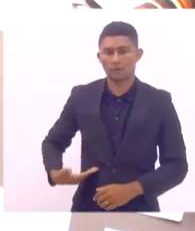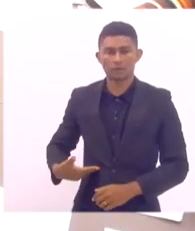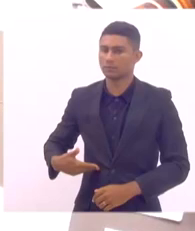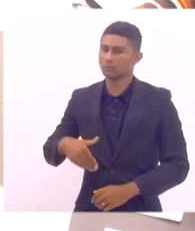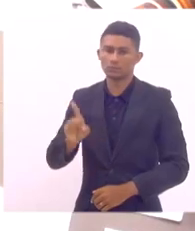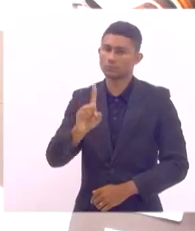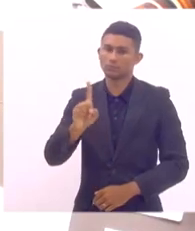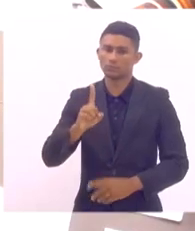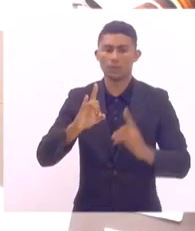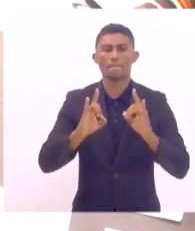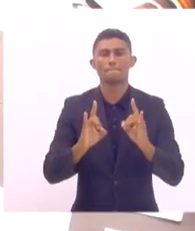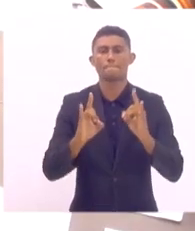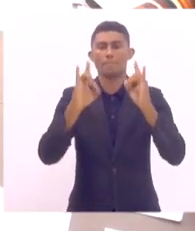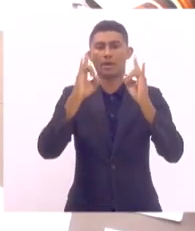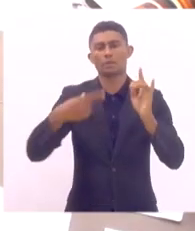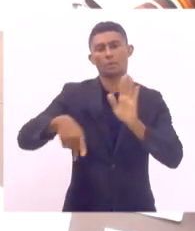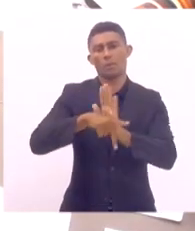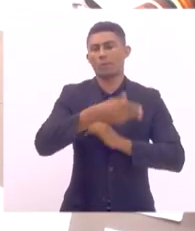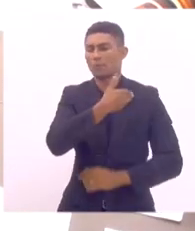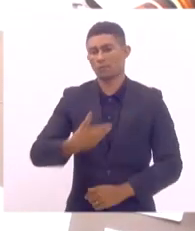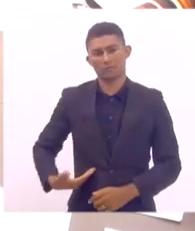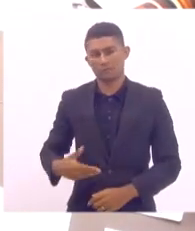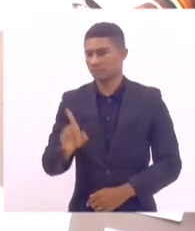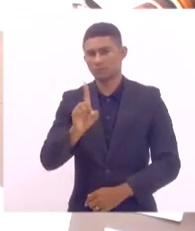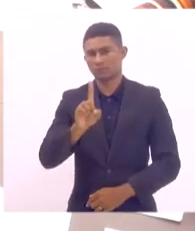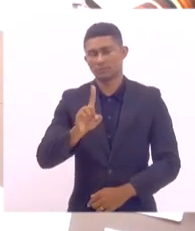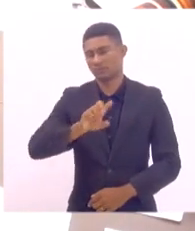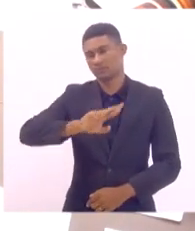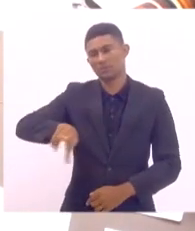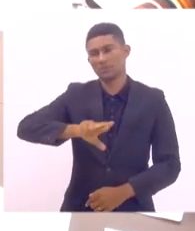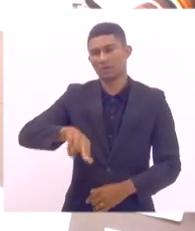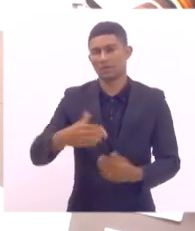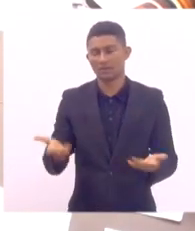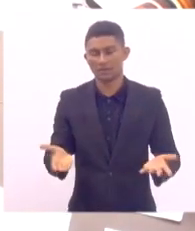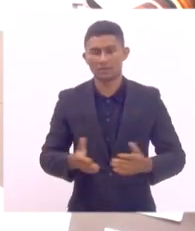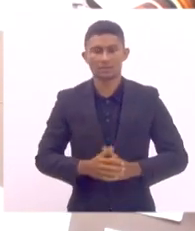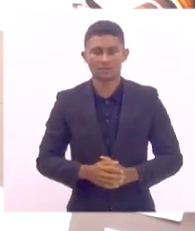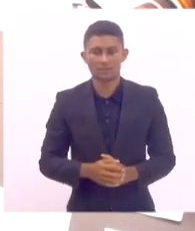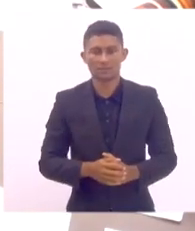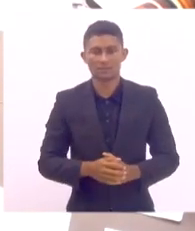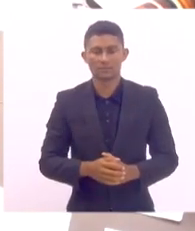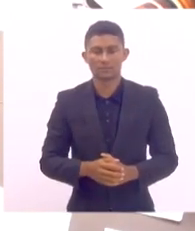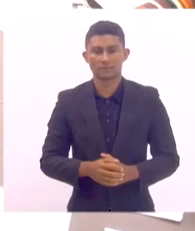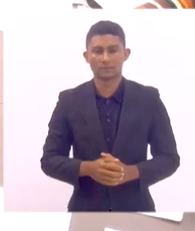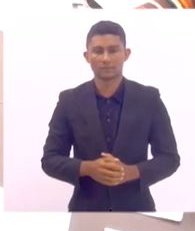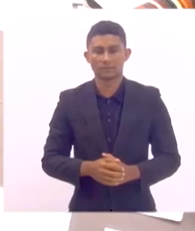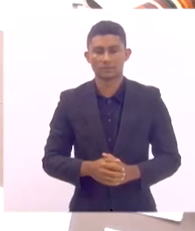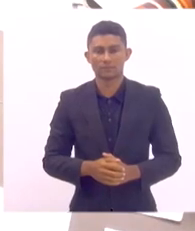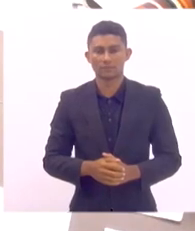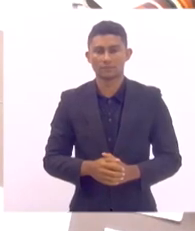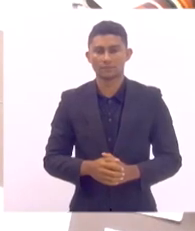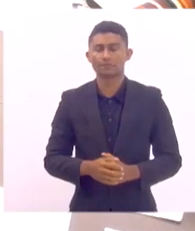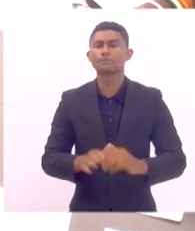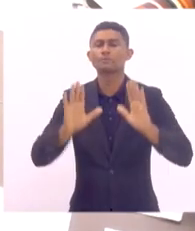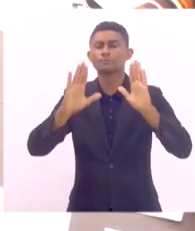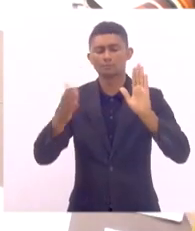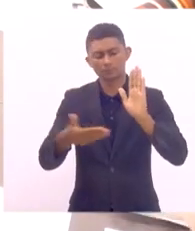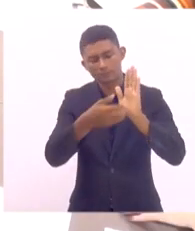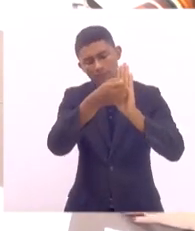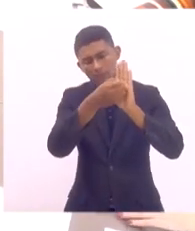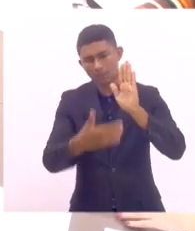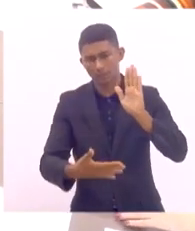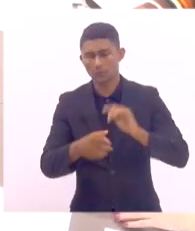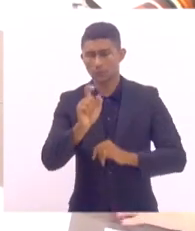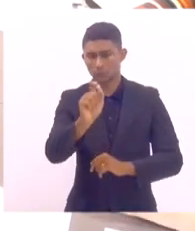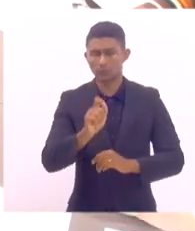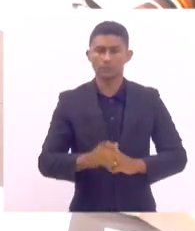O prédio não é público. Então, quem... Está excetuando, eu acho. Eu entendi. Mas está dizendo o seguinte, o fundamento foi